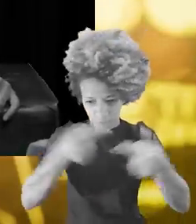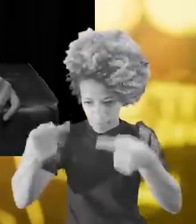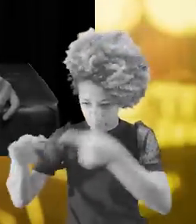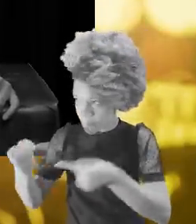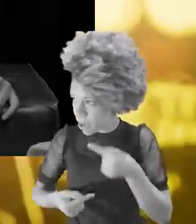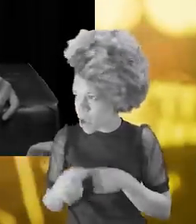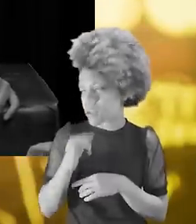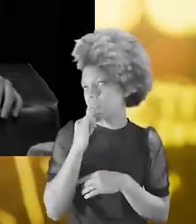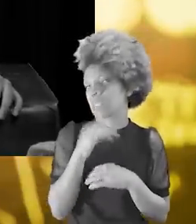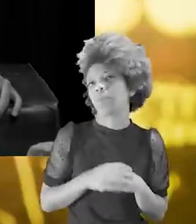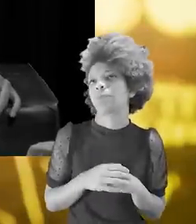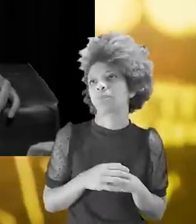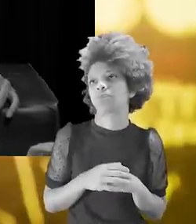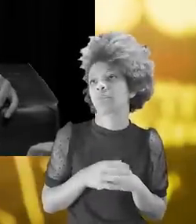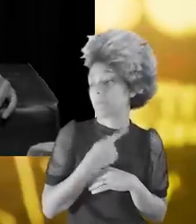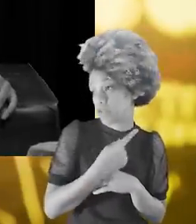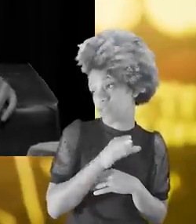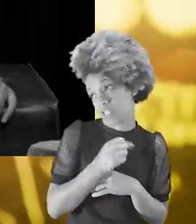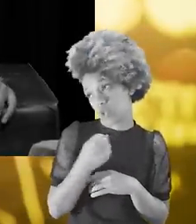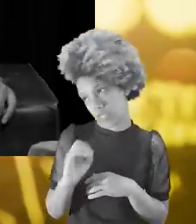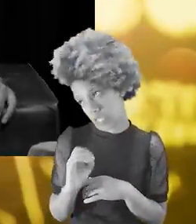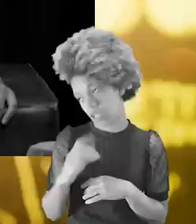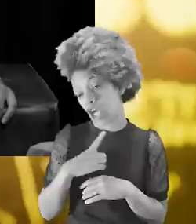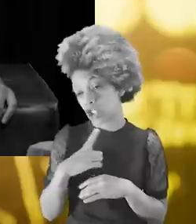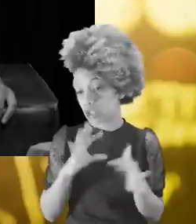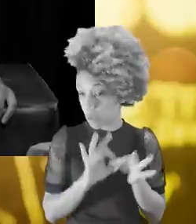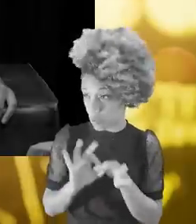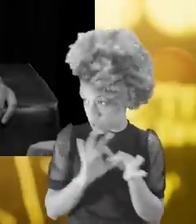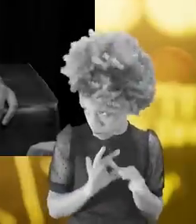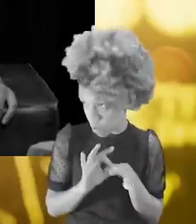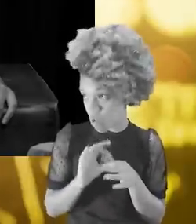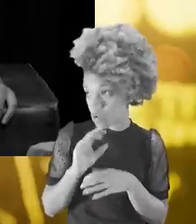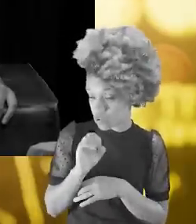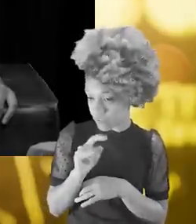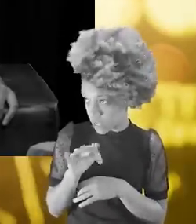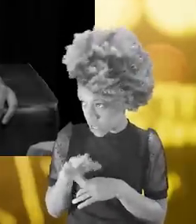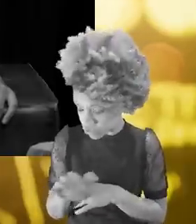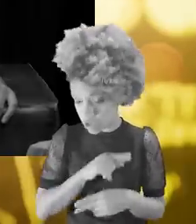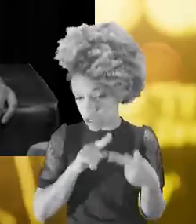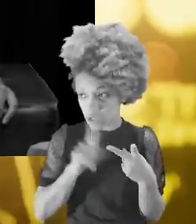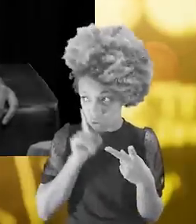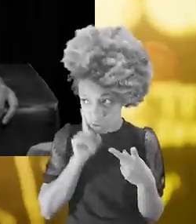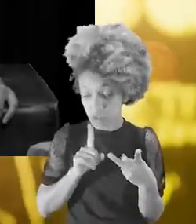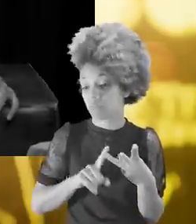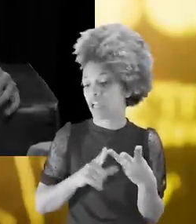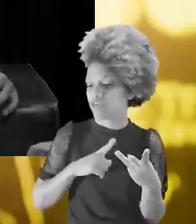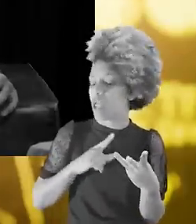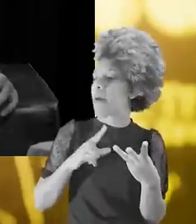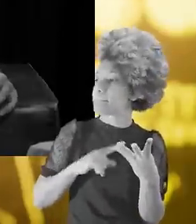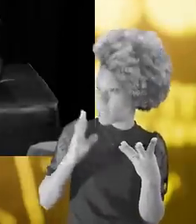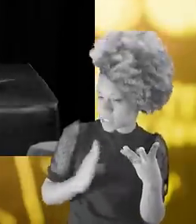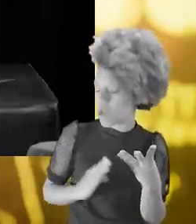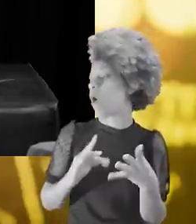se você pega lá no anos 80 Você tem uma União Soviética uma Iugoslávia o Estados Unidos e aí vinha Brasil e tal